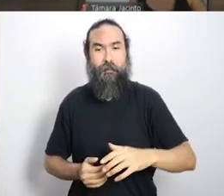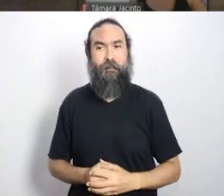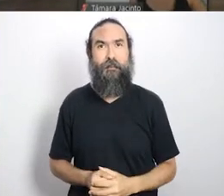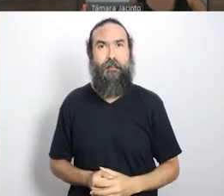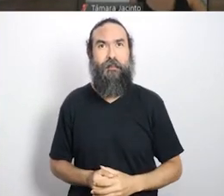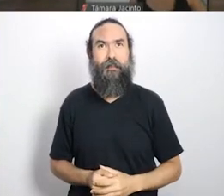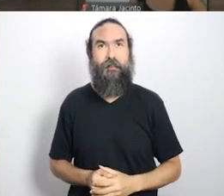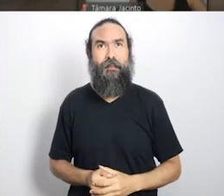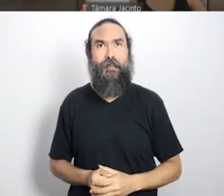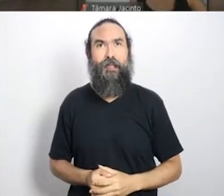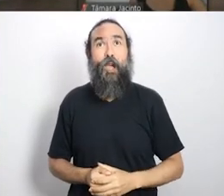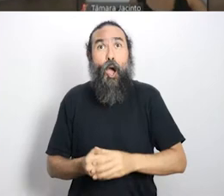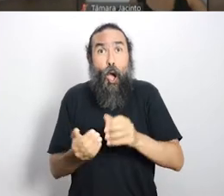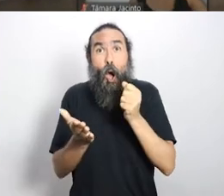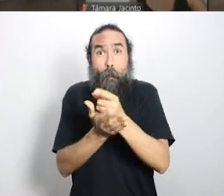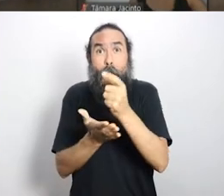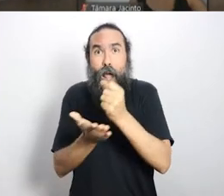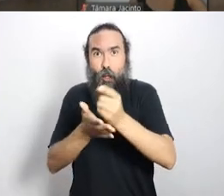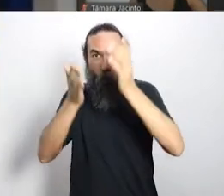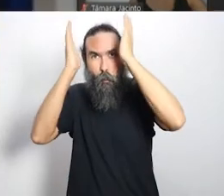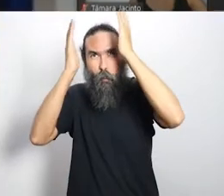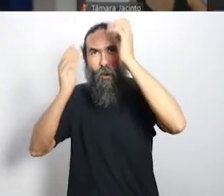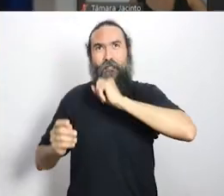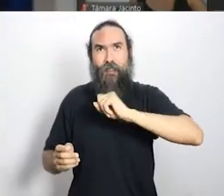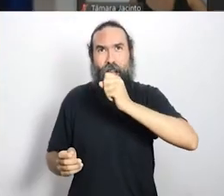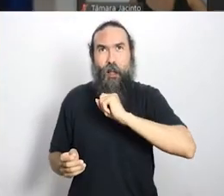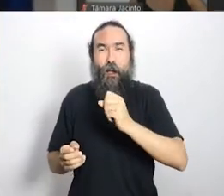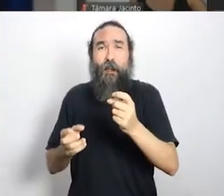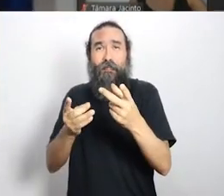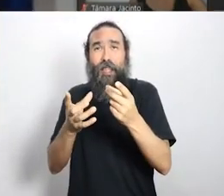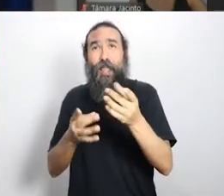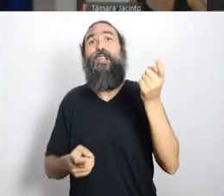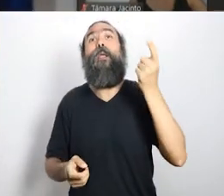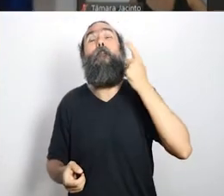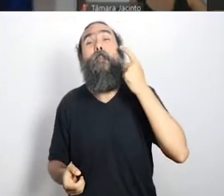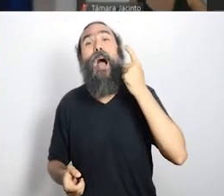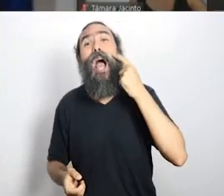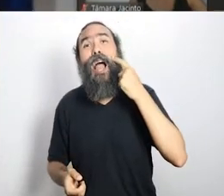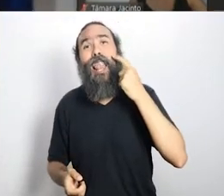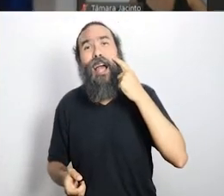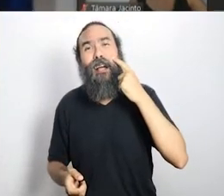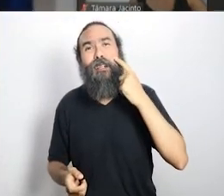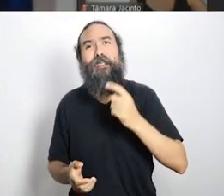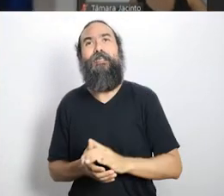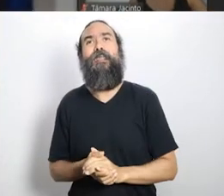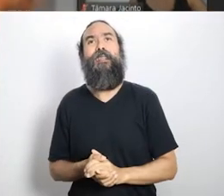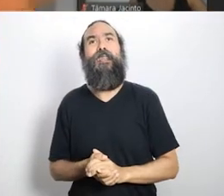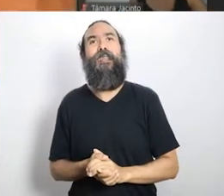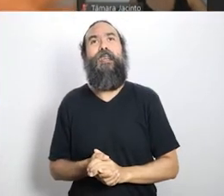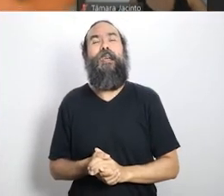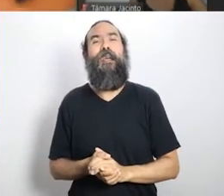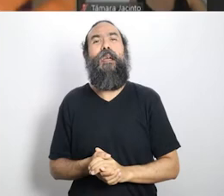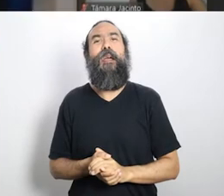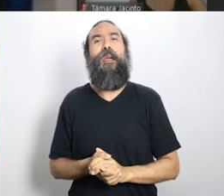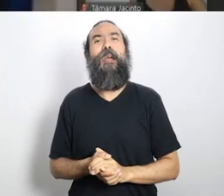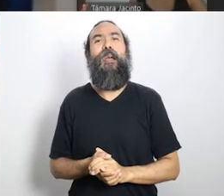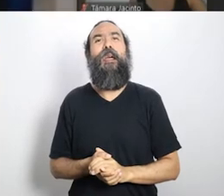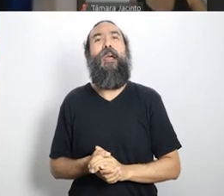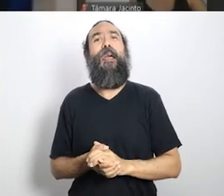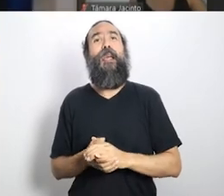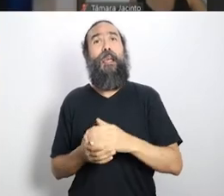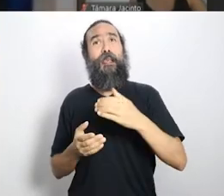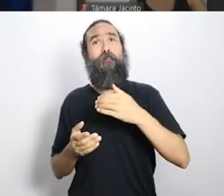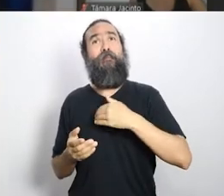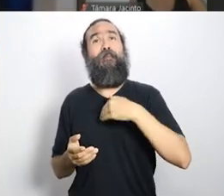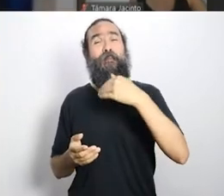Comprador de burro velho, vendedor de mala. De bala. Bule eu, dei um fraquejo,